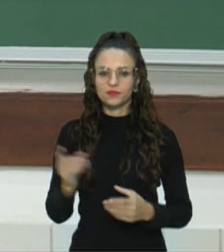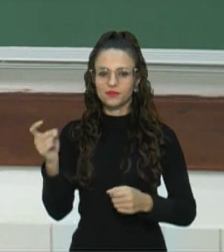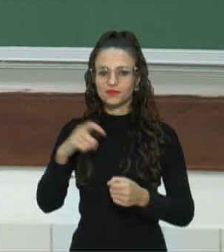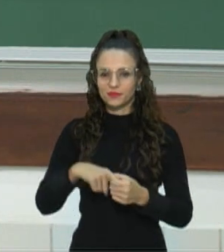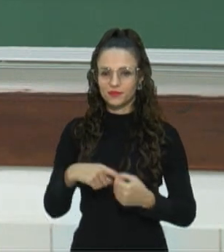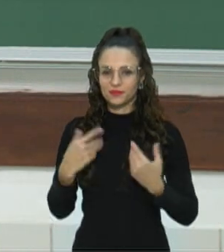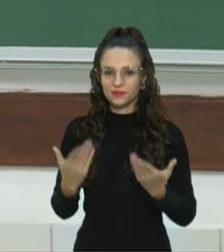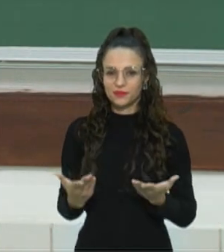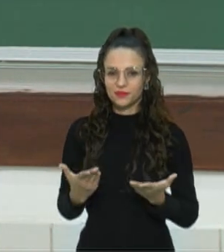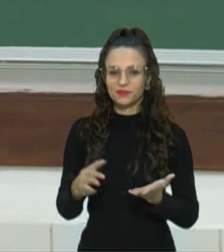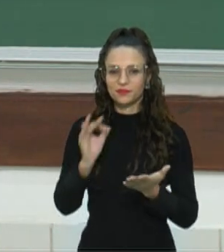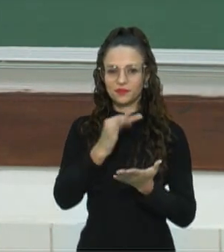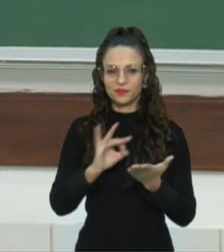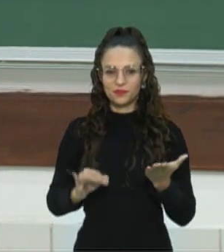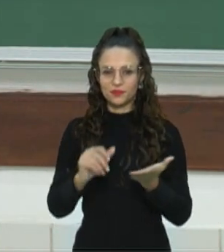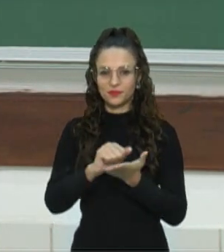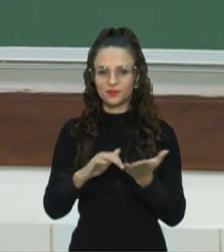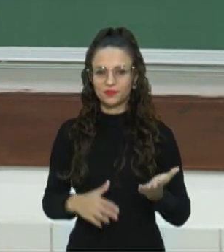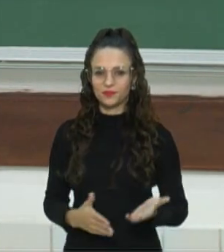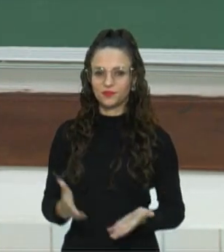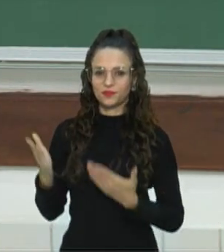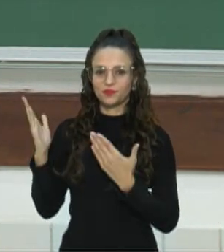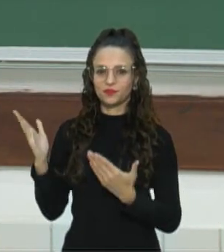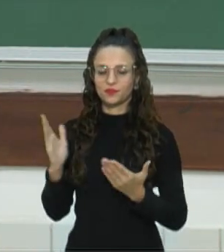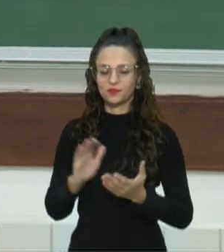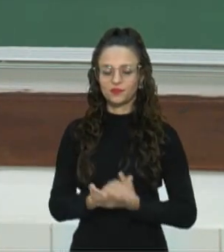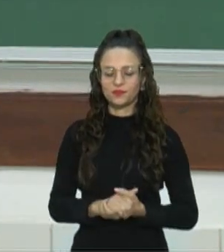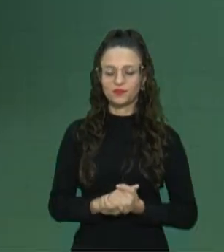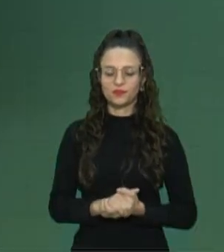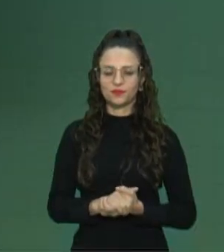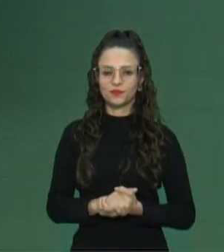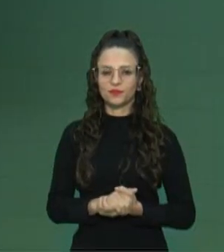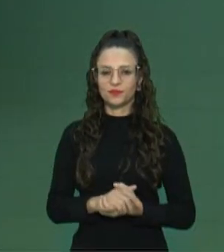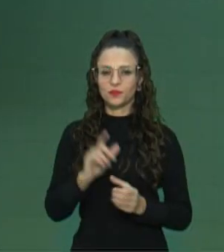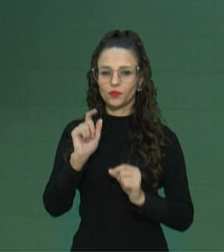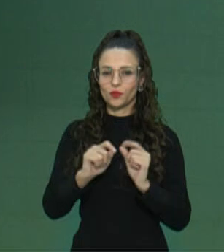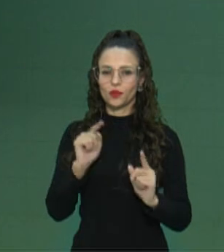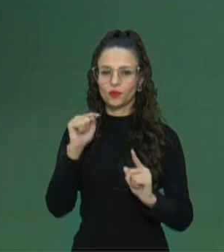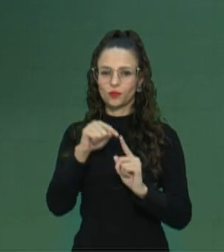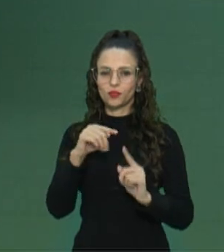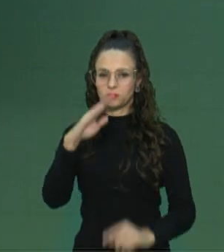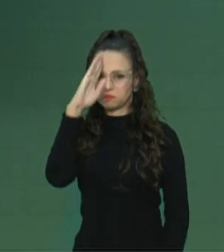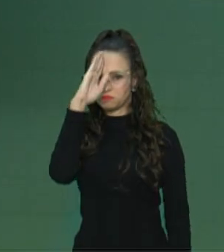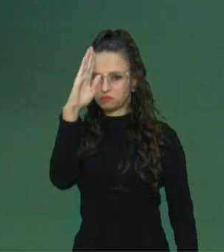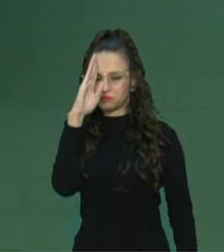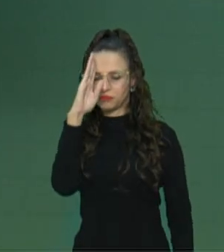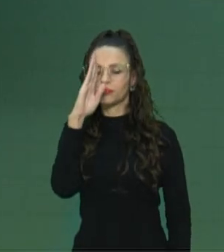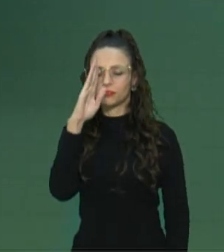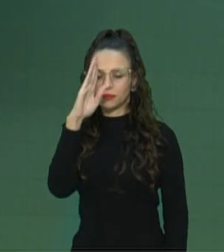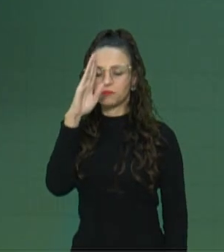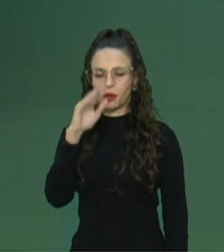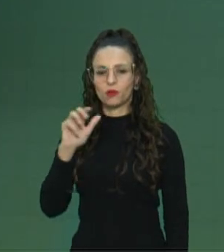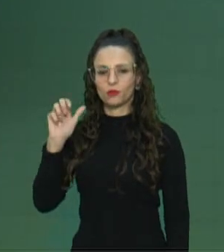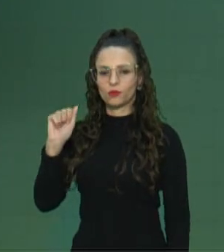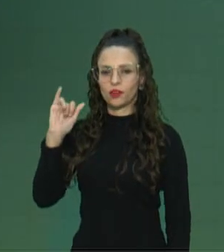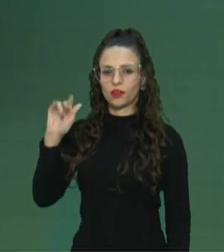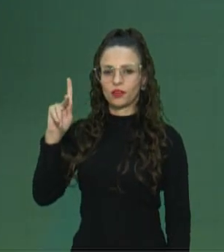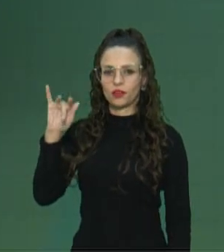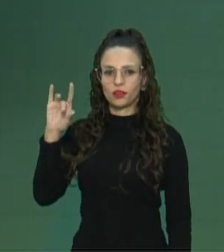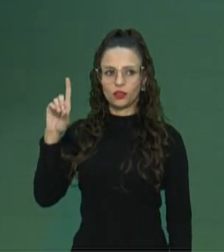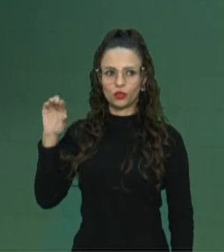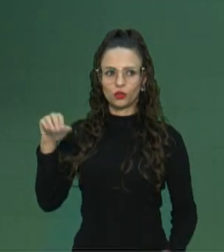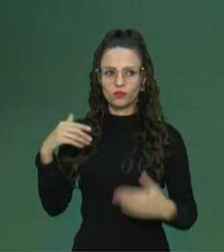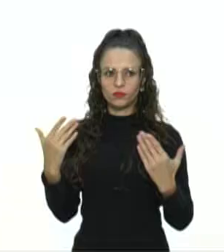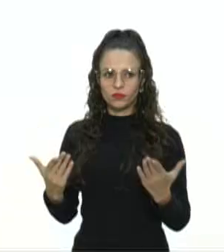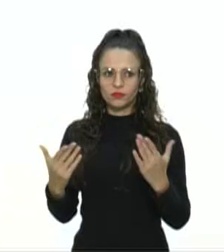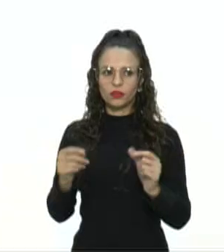Retornando então, pessoal, com a correção de atividade que tinha ficado aqui para vocês, que era o conceito fundamental do Aikido. A resposta correta é, então